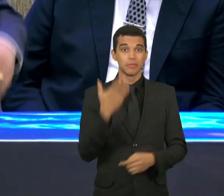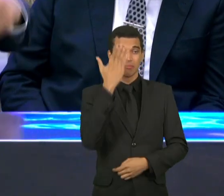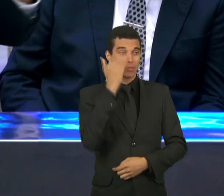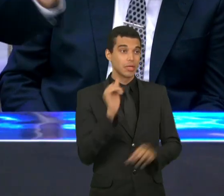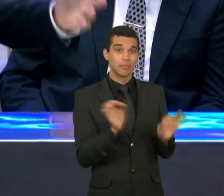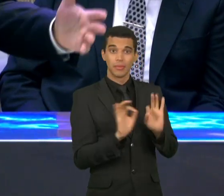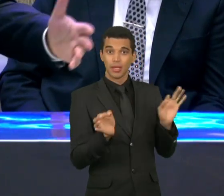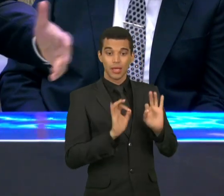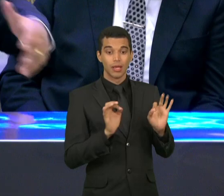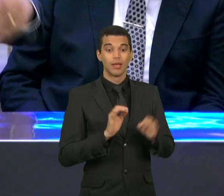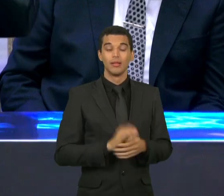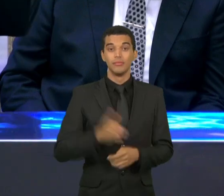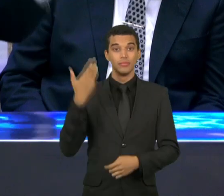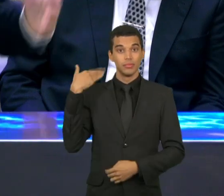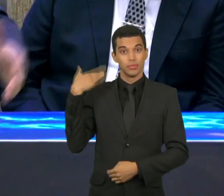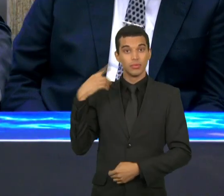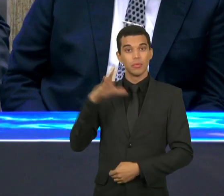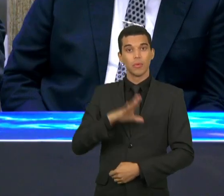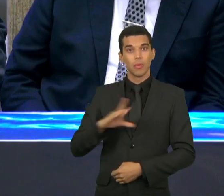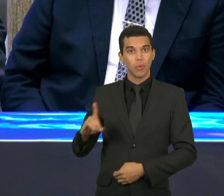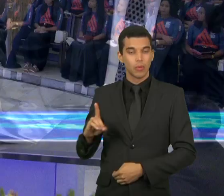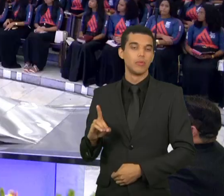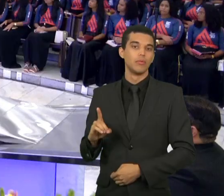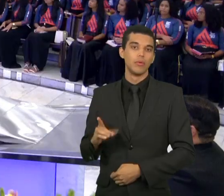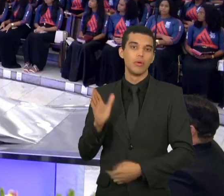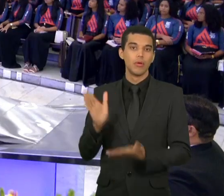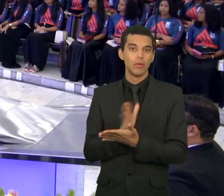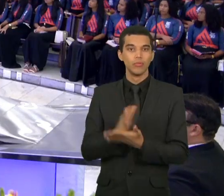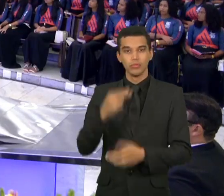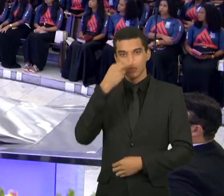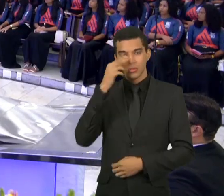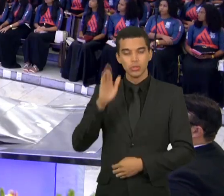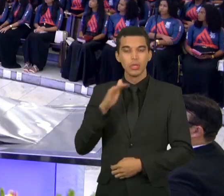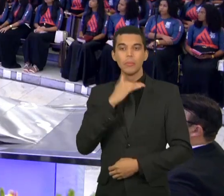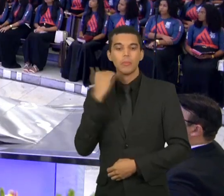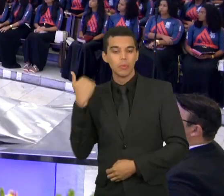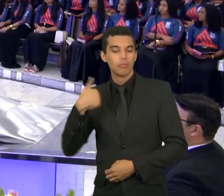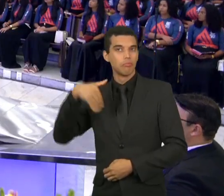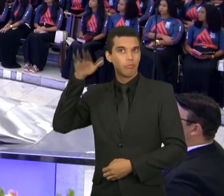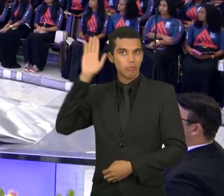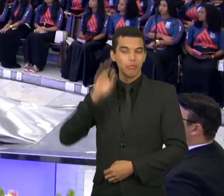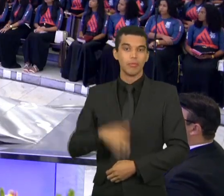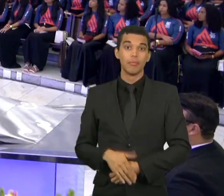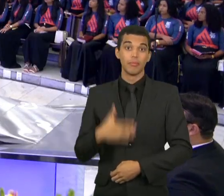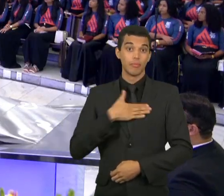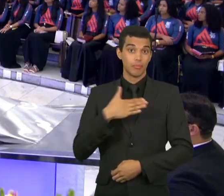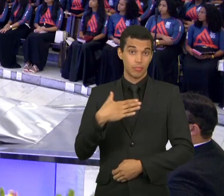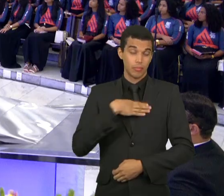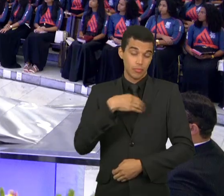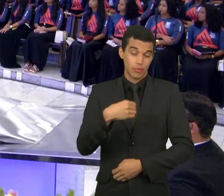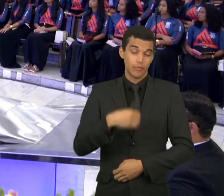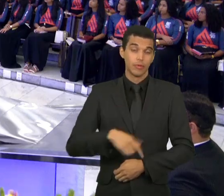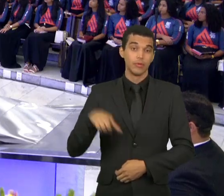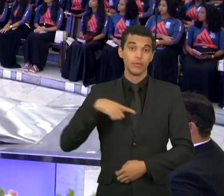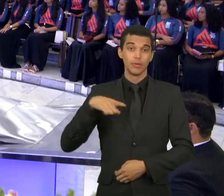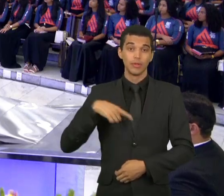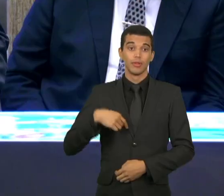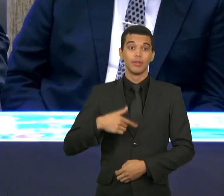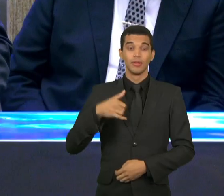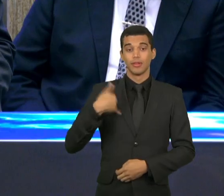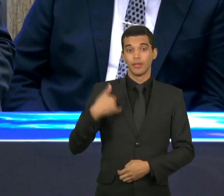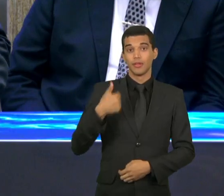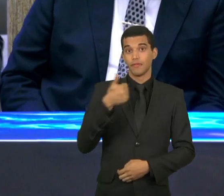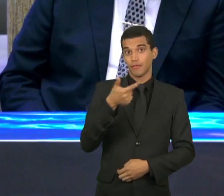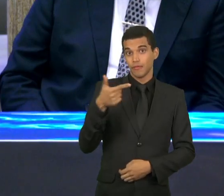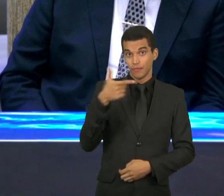Quem coordenava, alguns já estão com o Senhor. Meu filho tem 21 anos, minha filha 26,